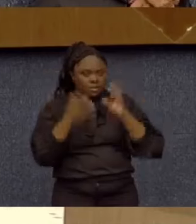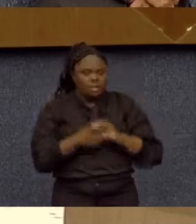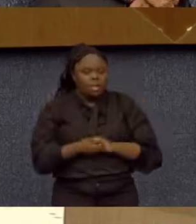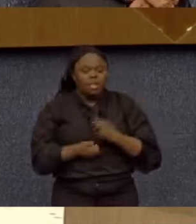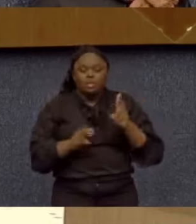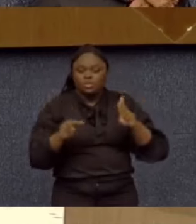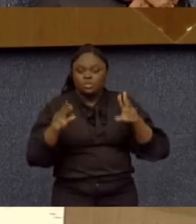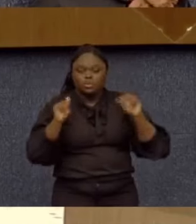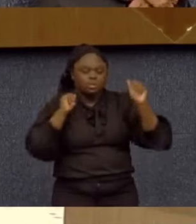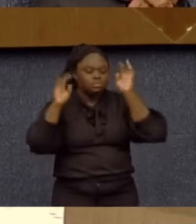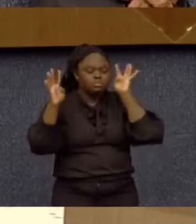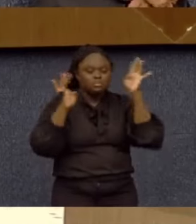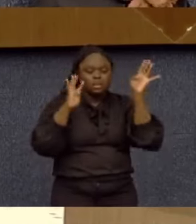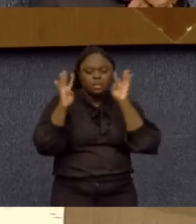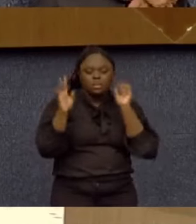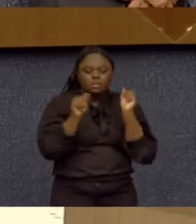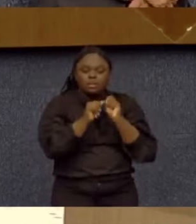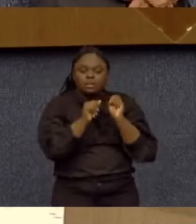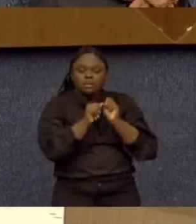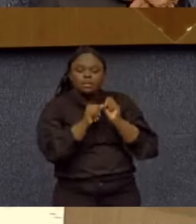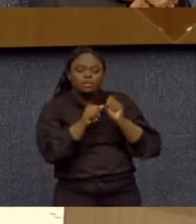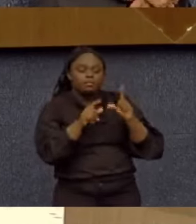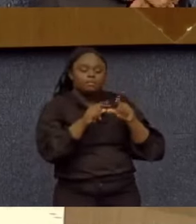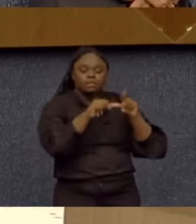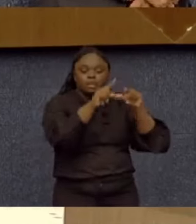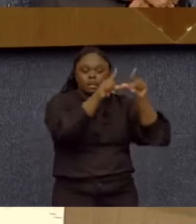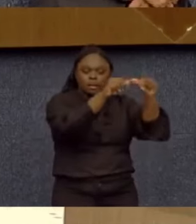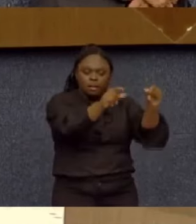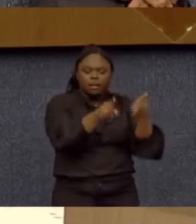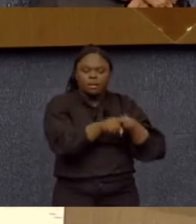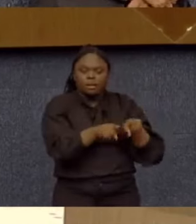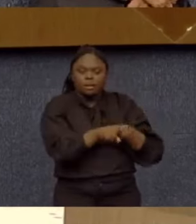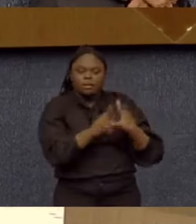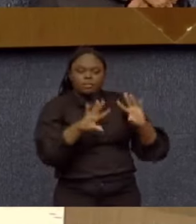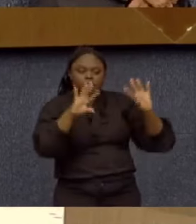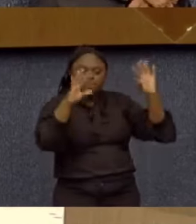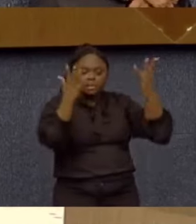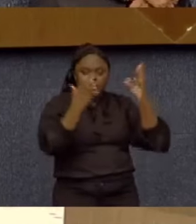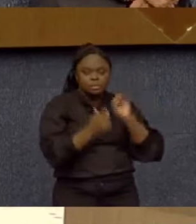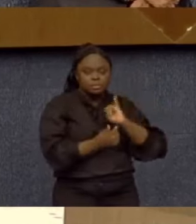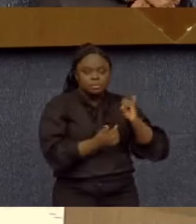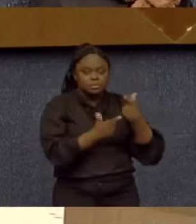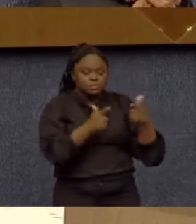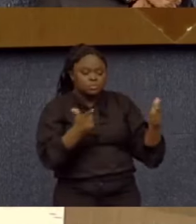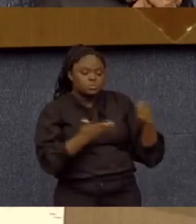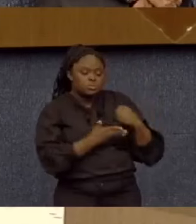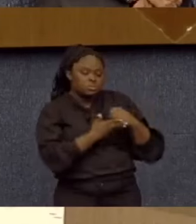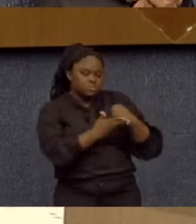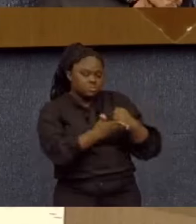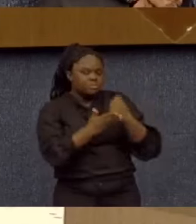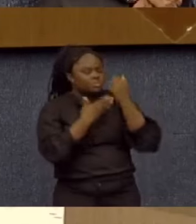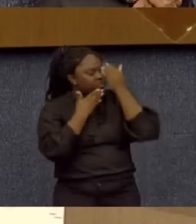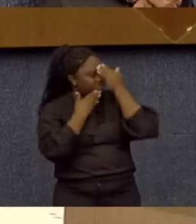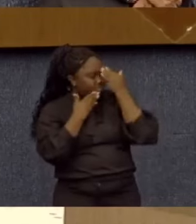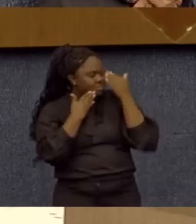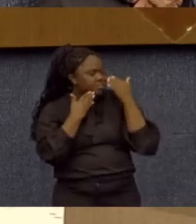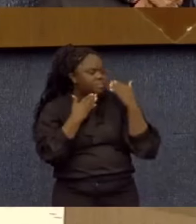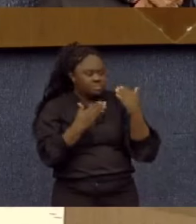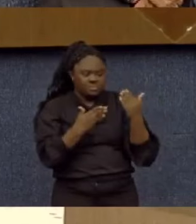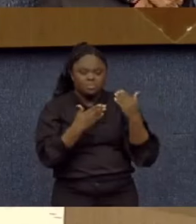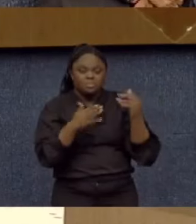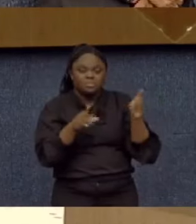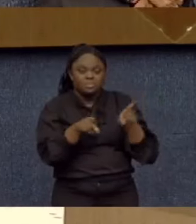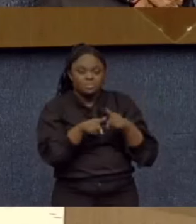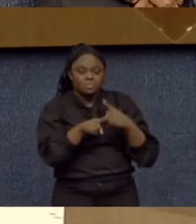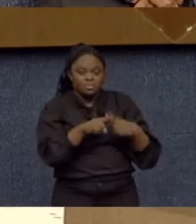me imagino realizando bailes, viagens, sem a garra e a determinação dele. Gratidão e também obrigada